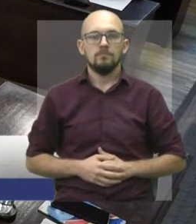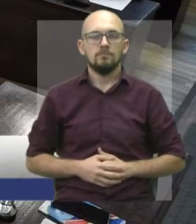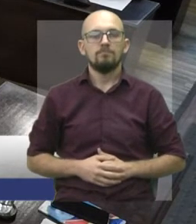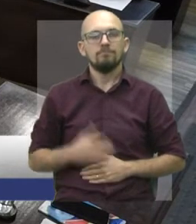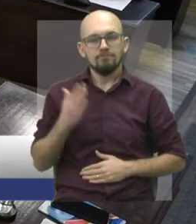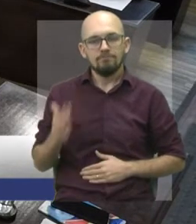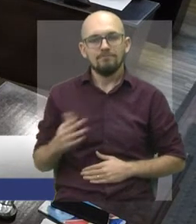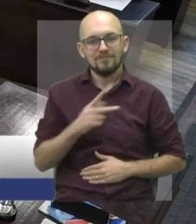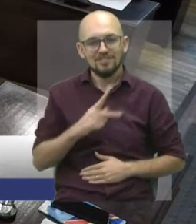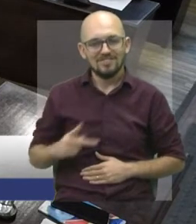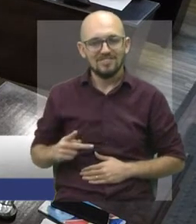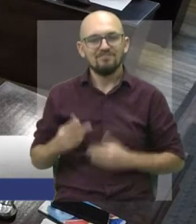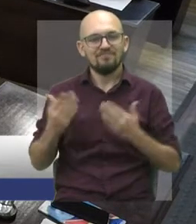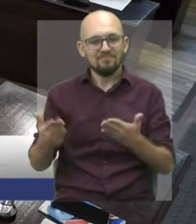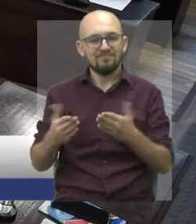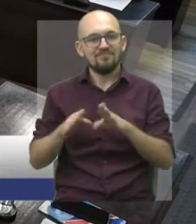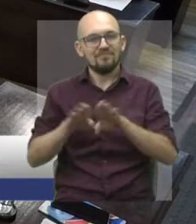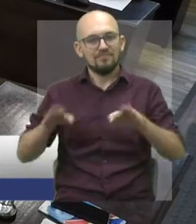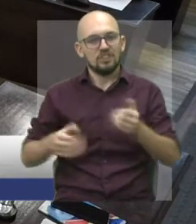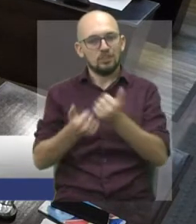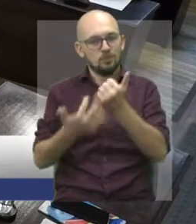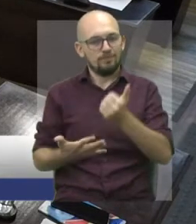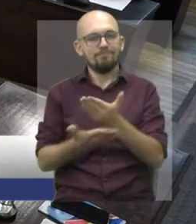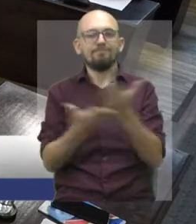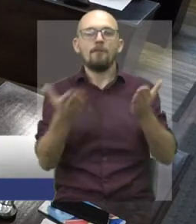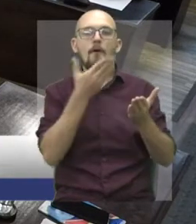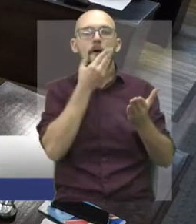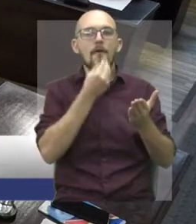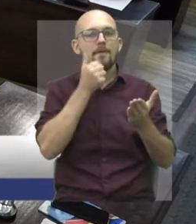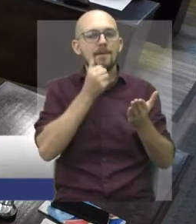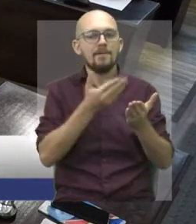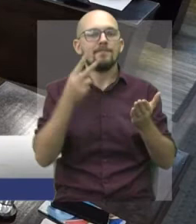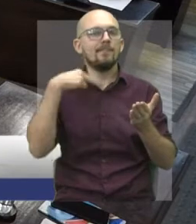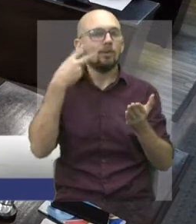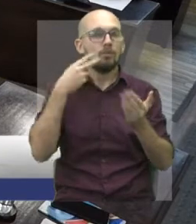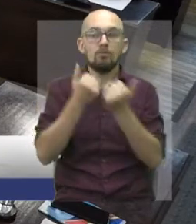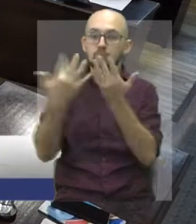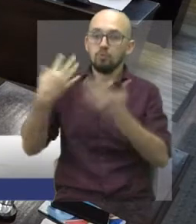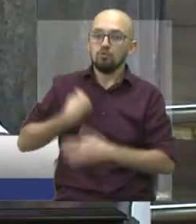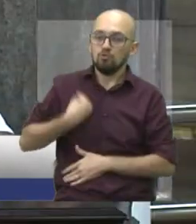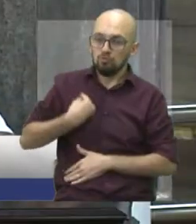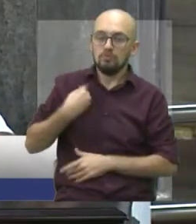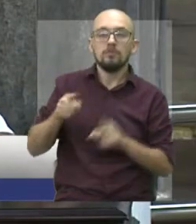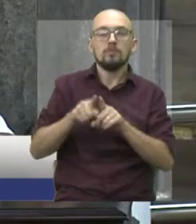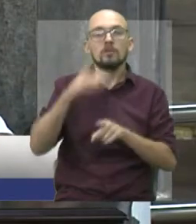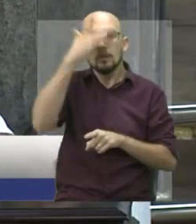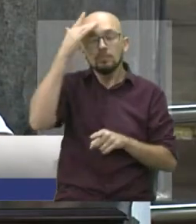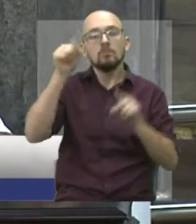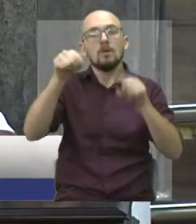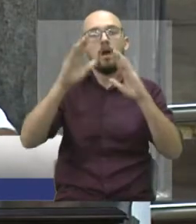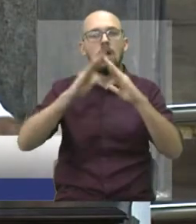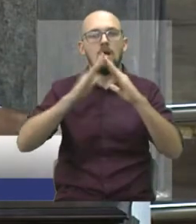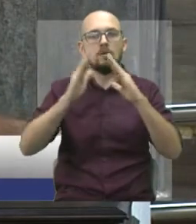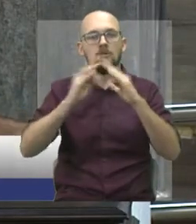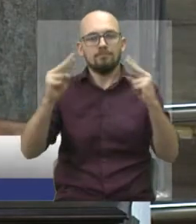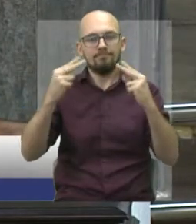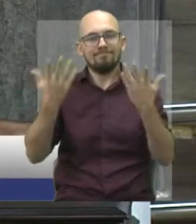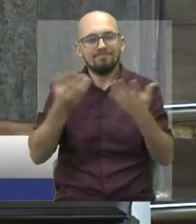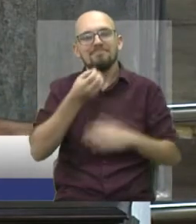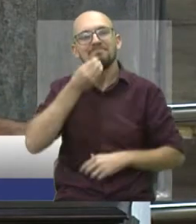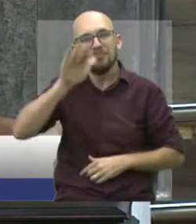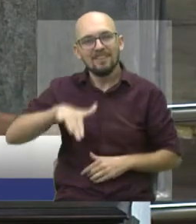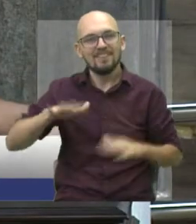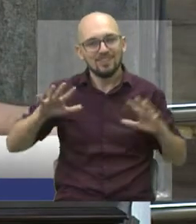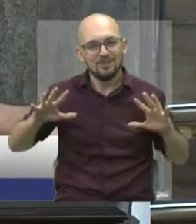Senhor presidente, membros da mesa diretora, senhoras e senhores vereadores, público presente e aquele que nos assiste de casa, meu boa tarde para